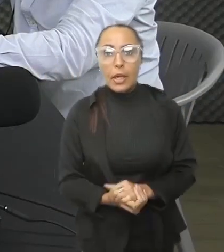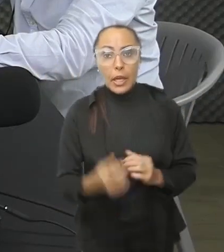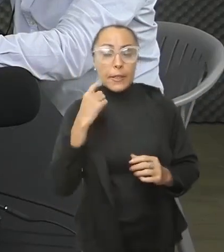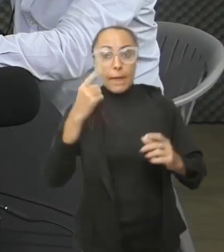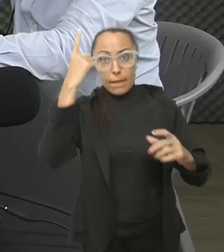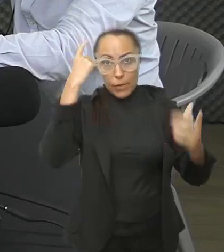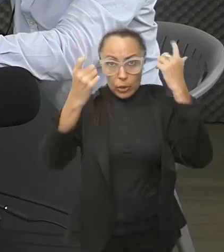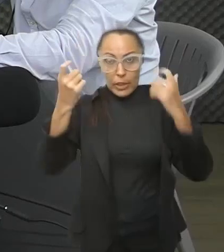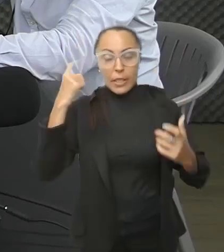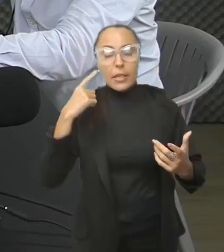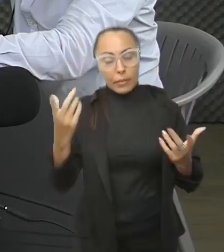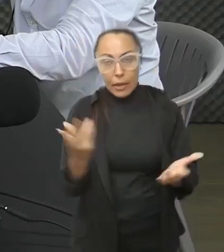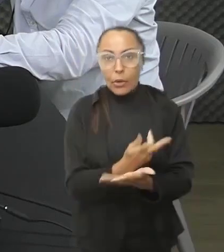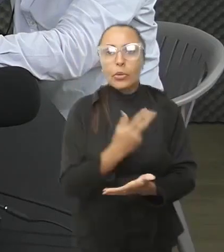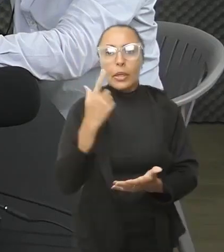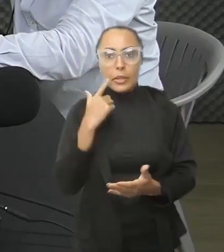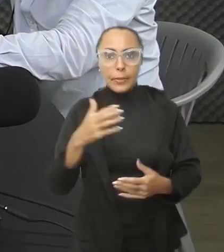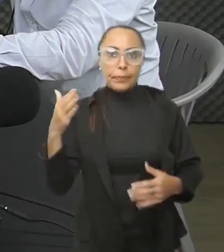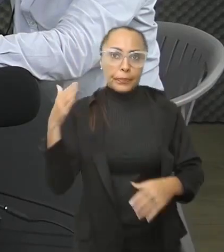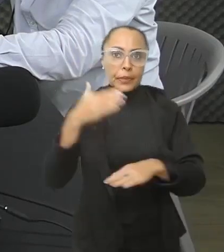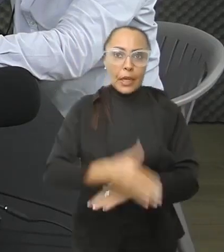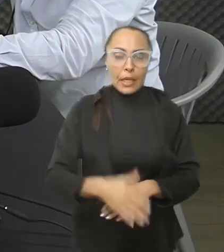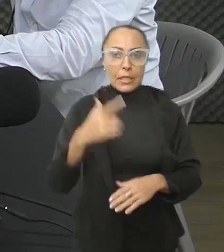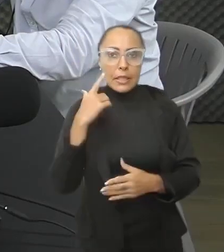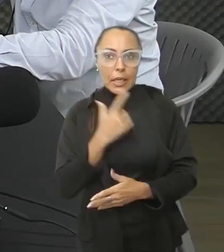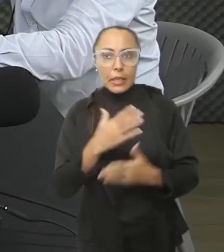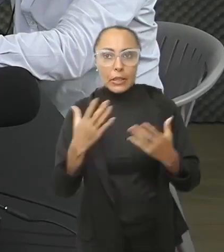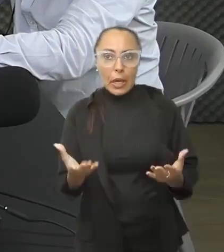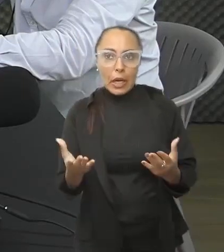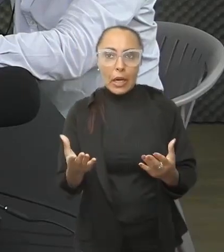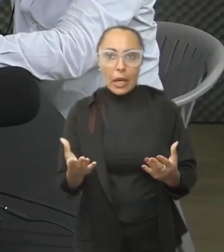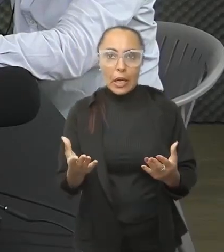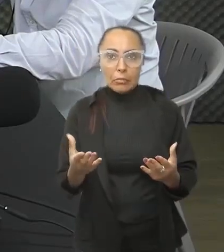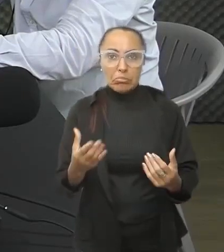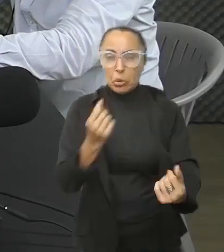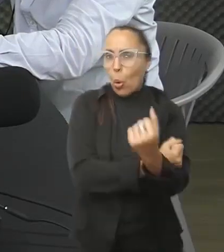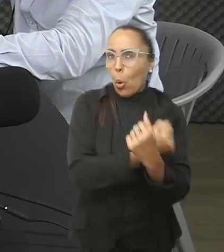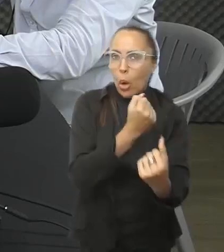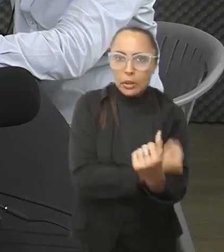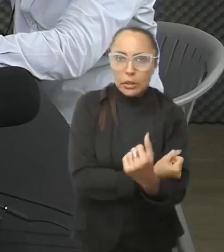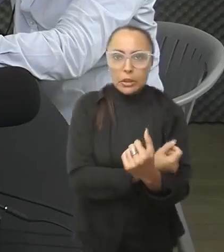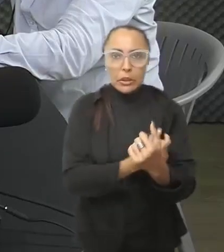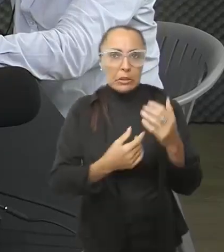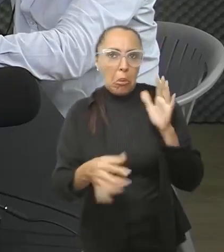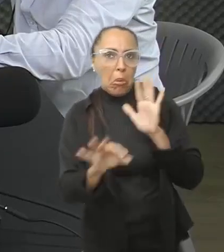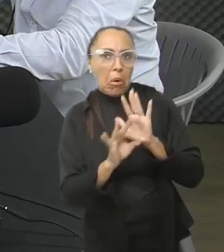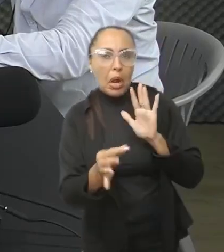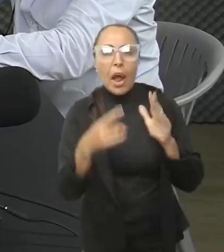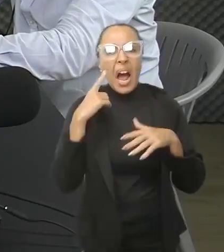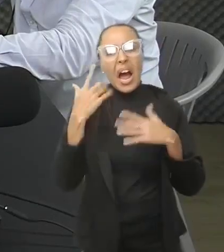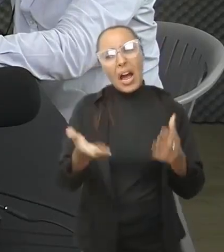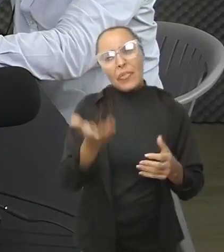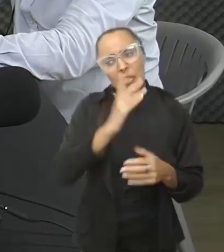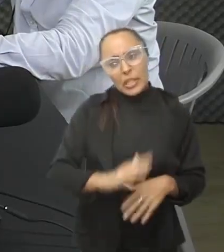violências como essa ocorrem, acesso a substâncias psicoativas, drogas, não, é festa de criança,